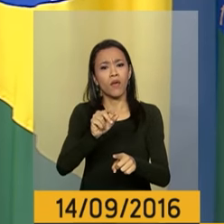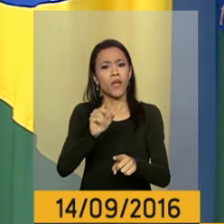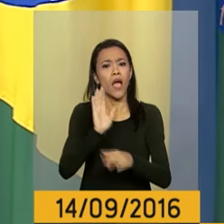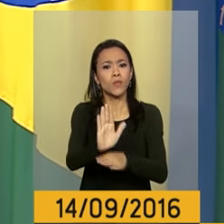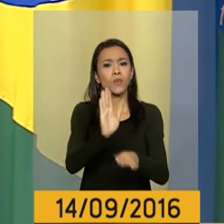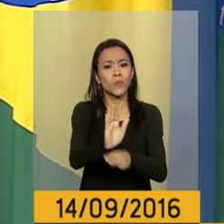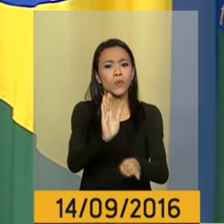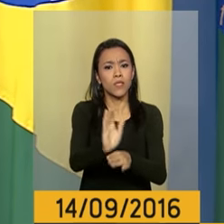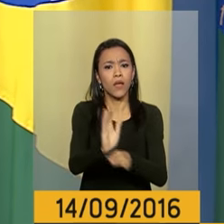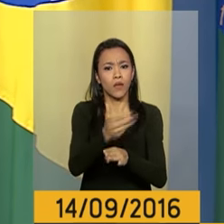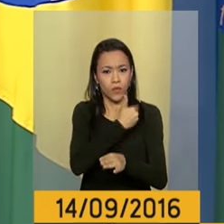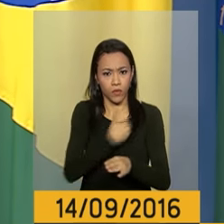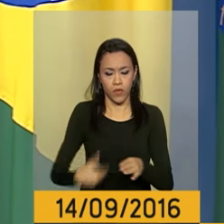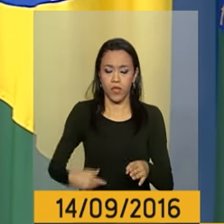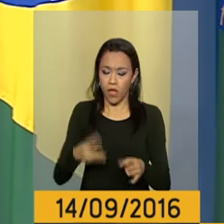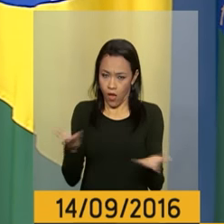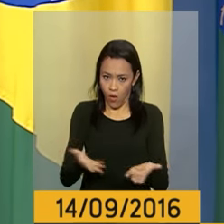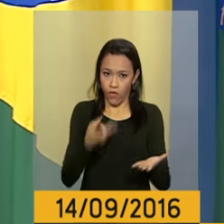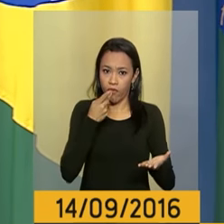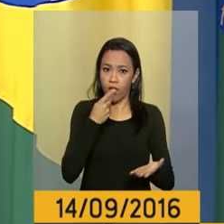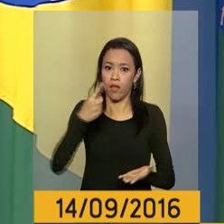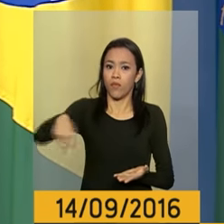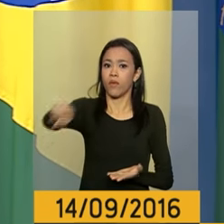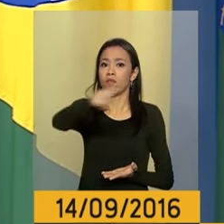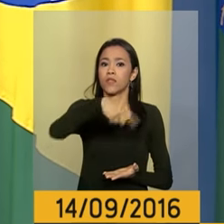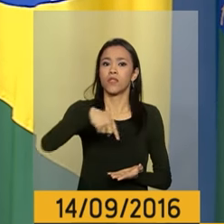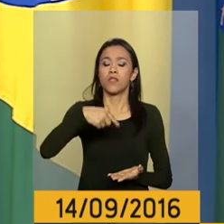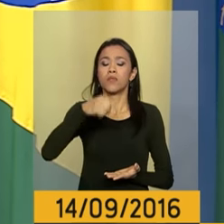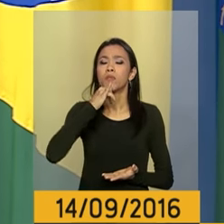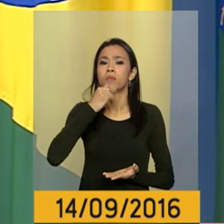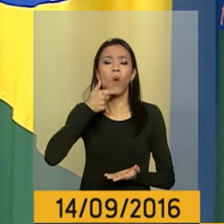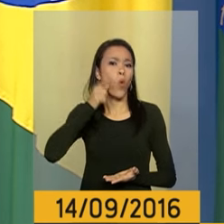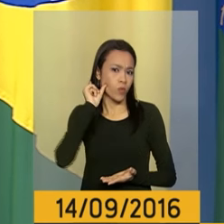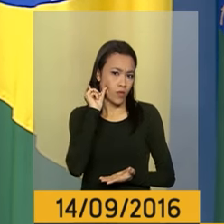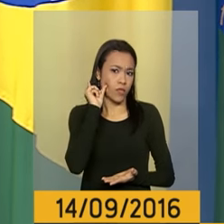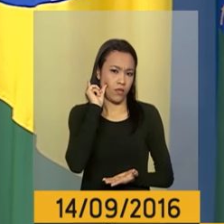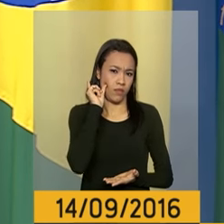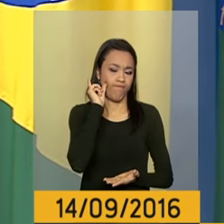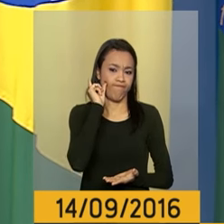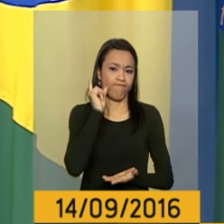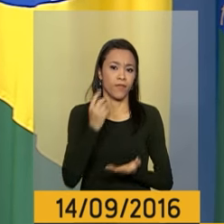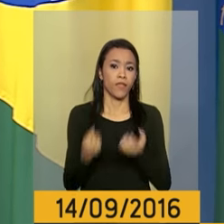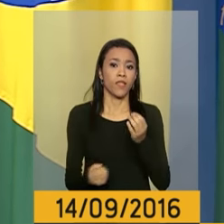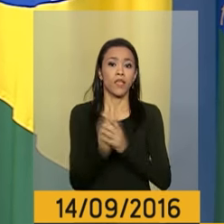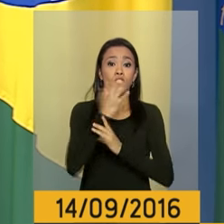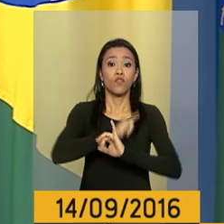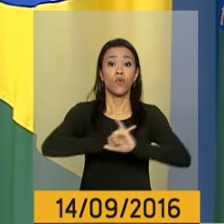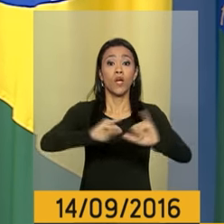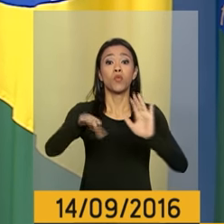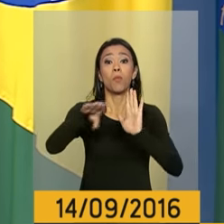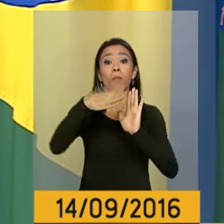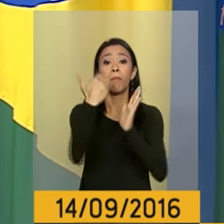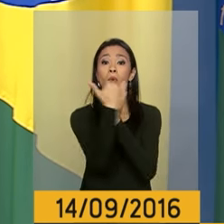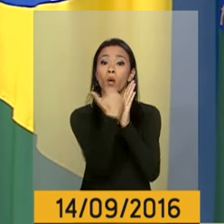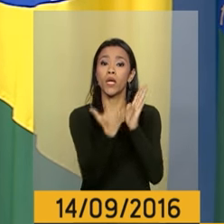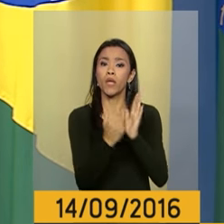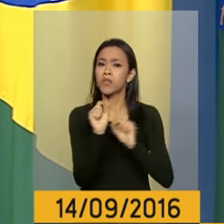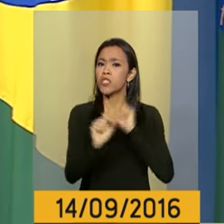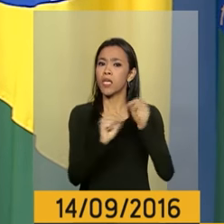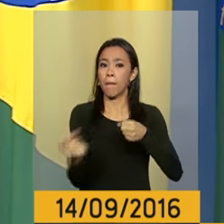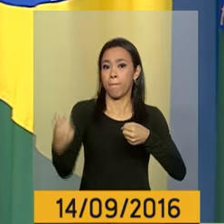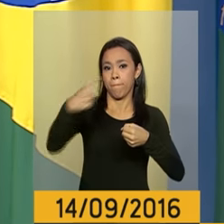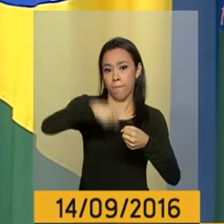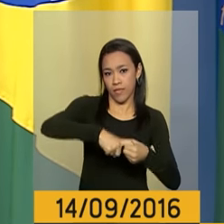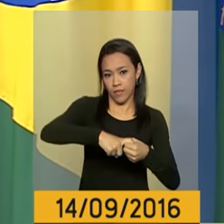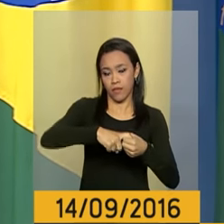aqui, vou tomar a liberdade de relembrar que no dia de ontem nós lançamos um programa de parceria de investimentos e